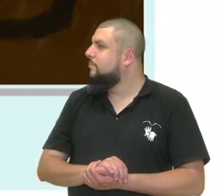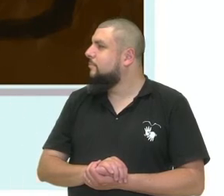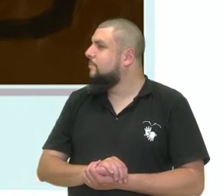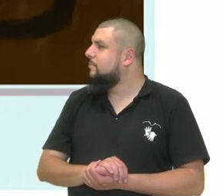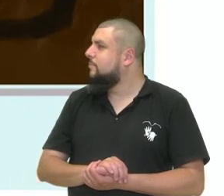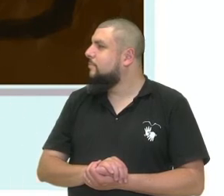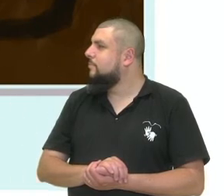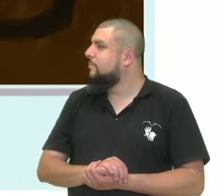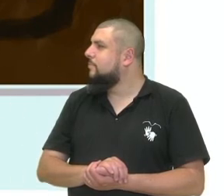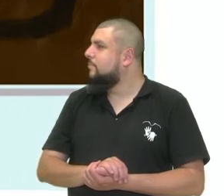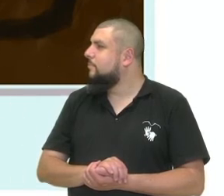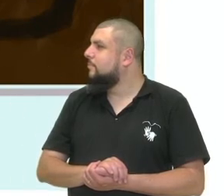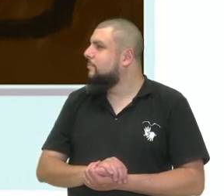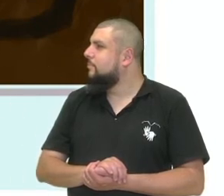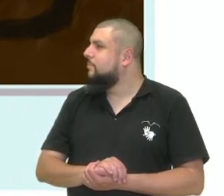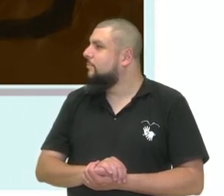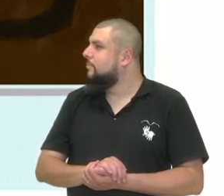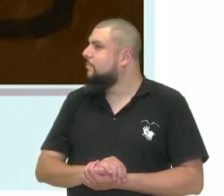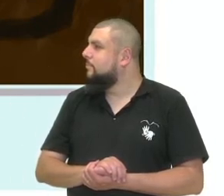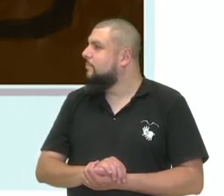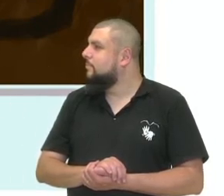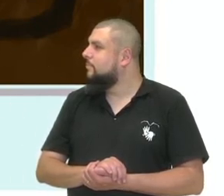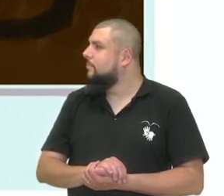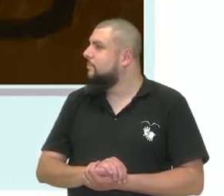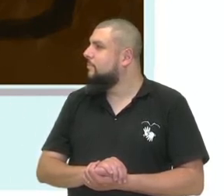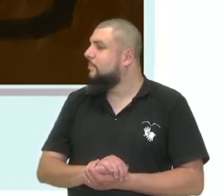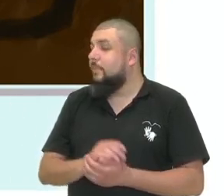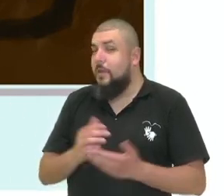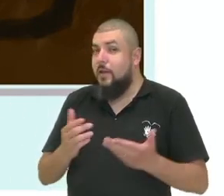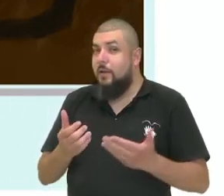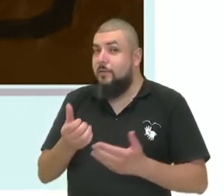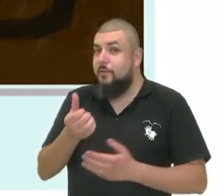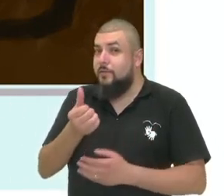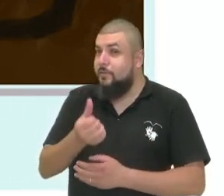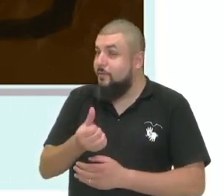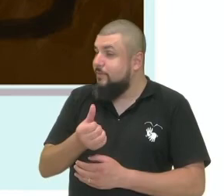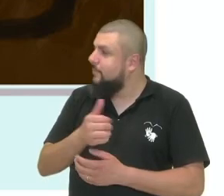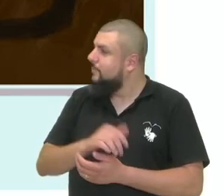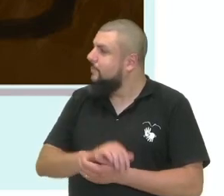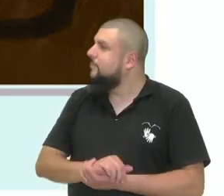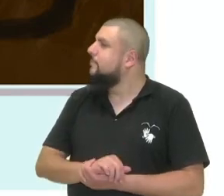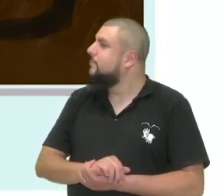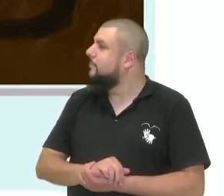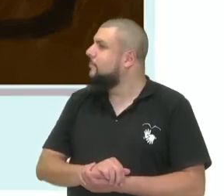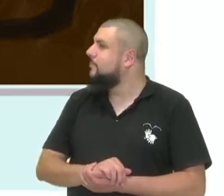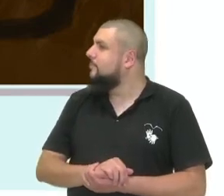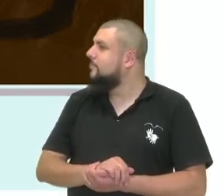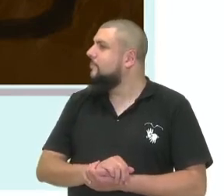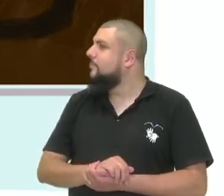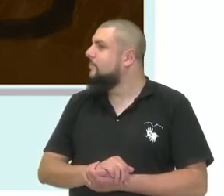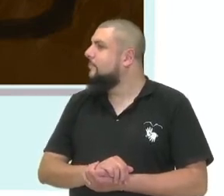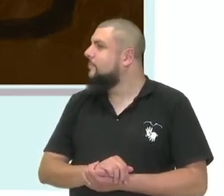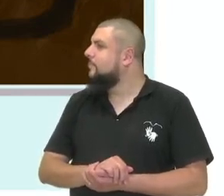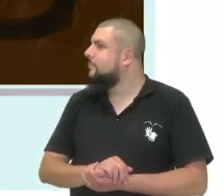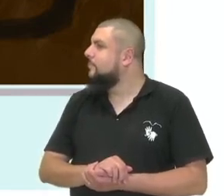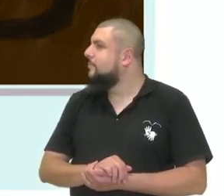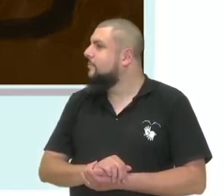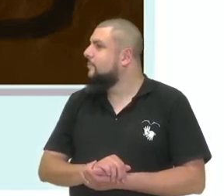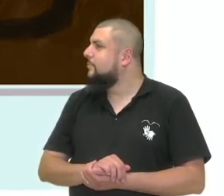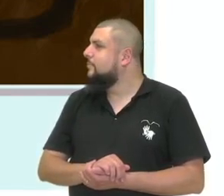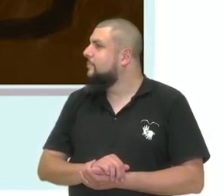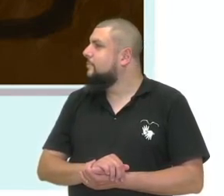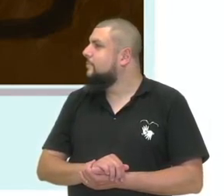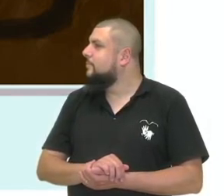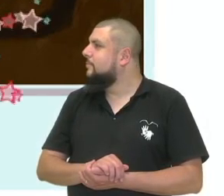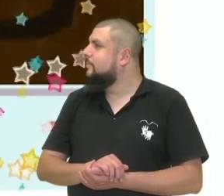agora vamos lá tem aqui um perigo não com 6 horas e assim vai um dois três quatro cinco como encontrar um conselho